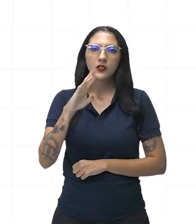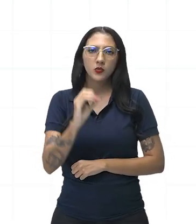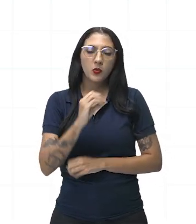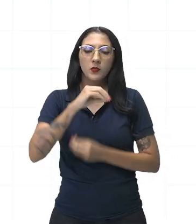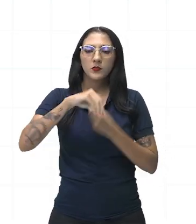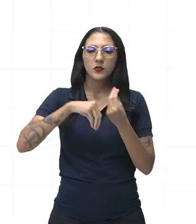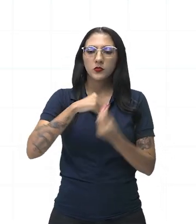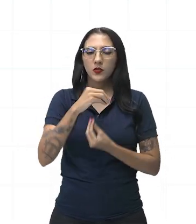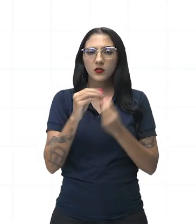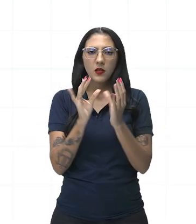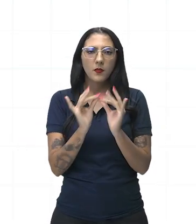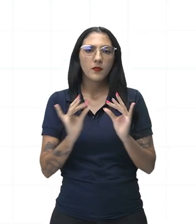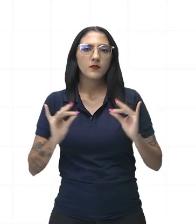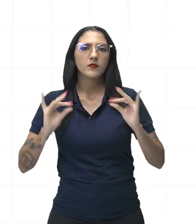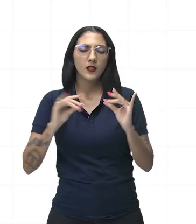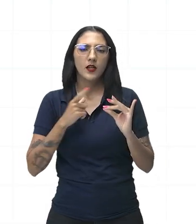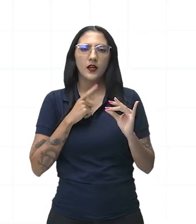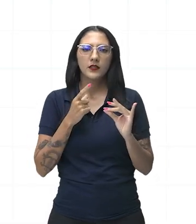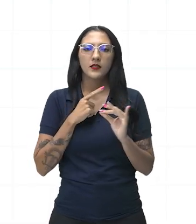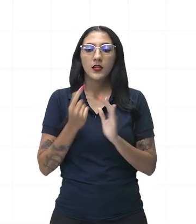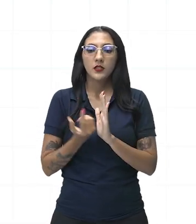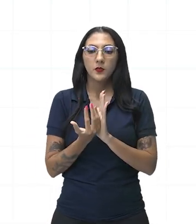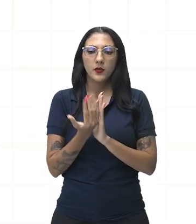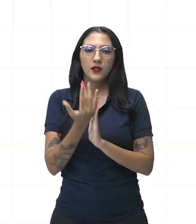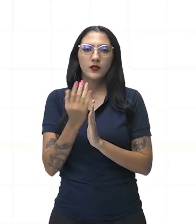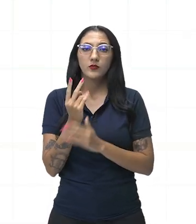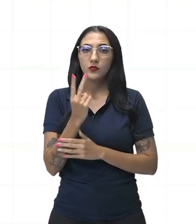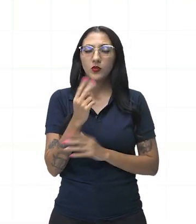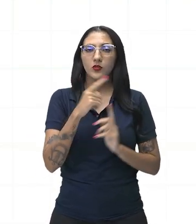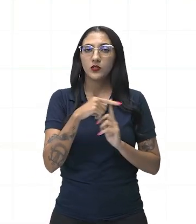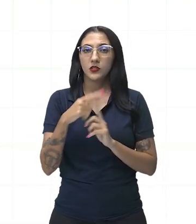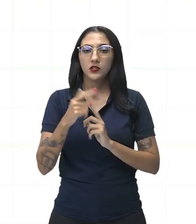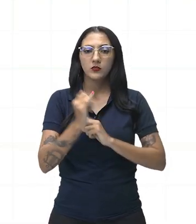aquosa, que ocorre a liberação de 2 tipos de